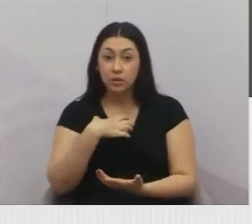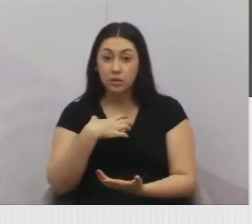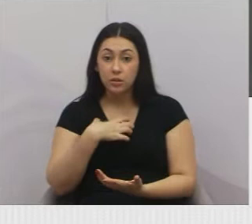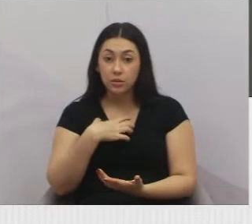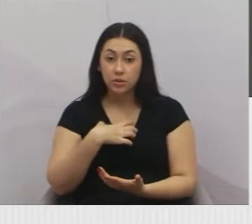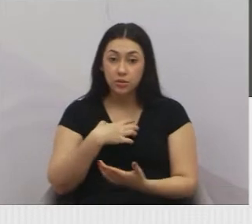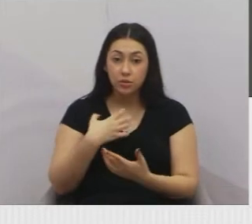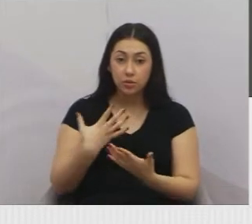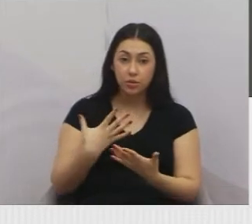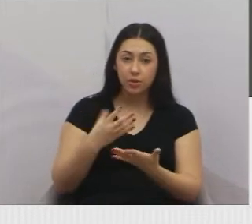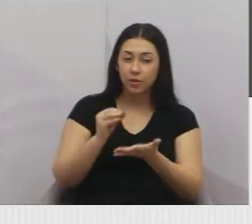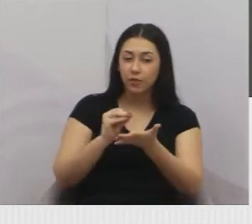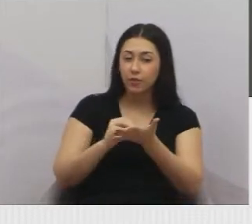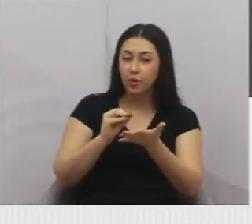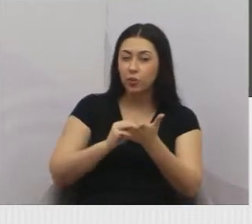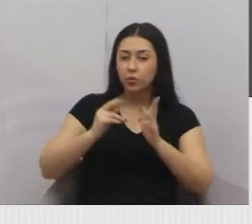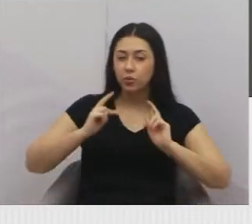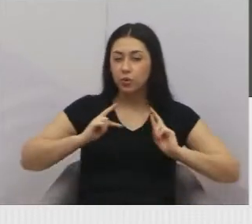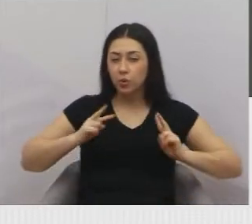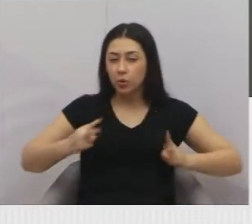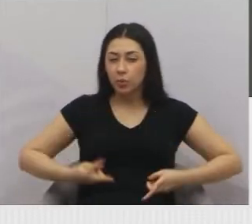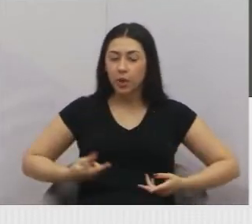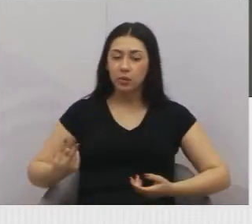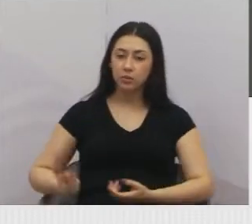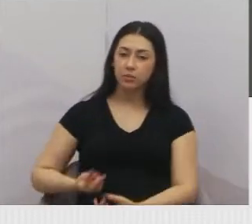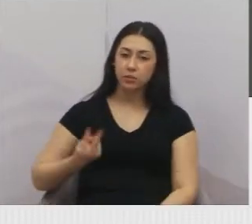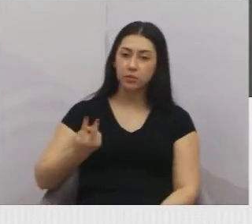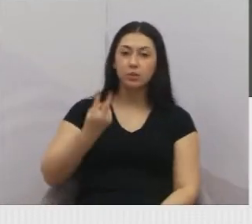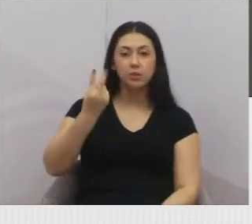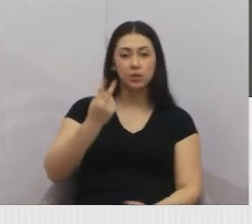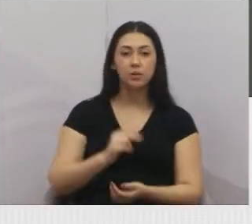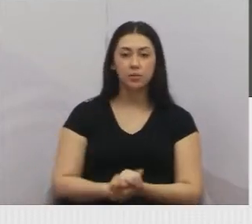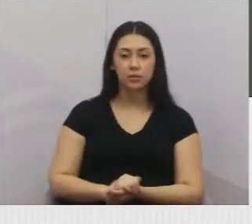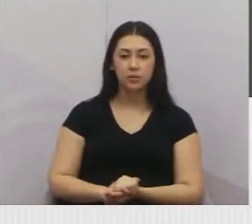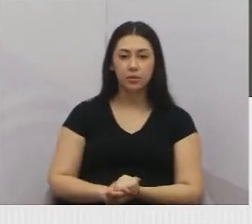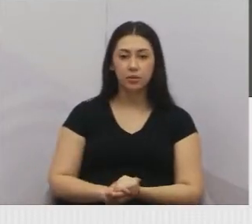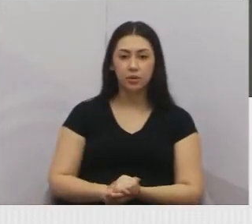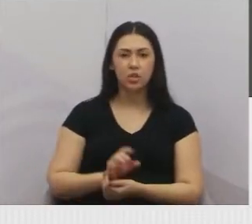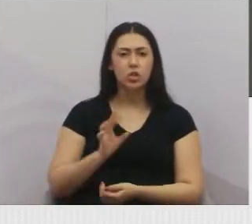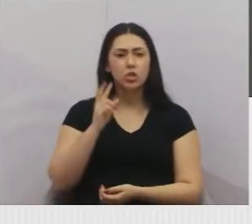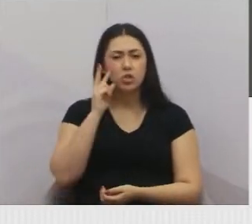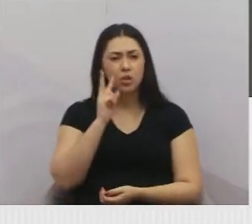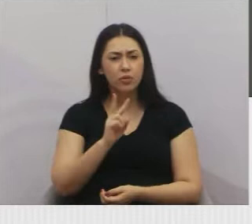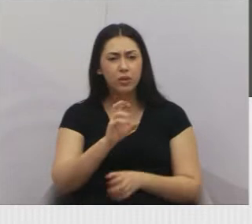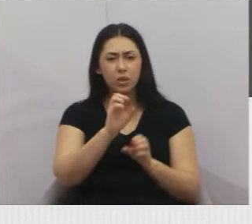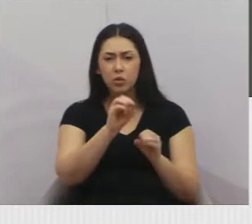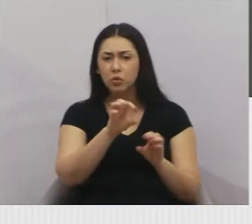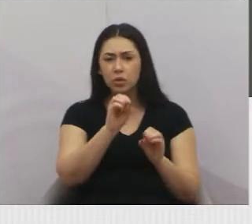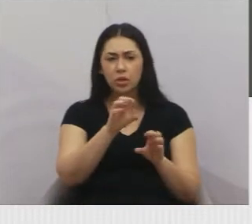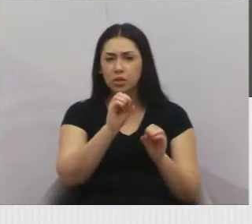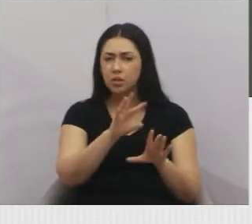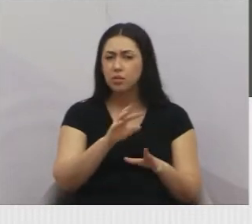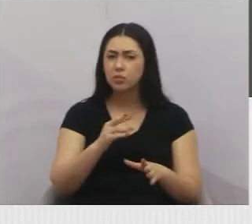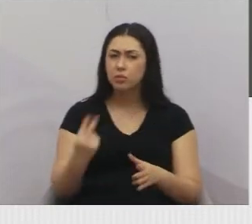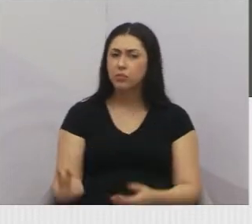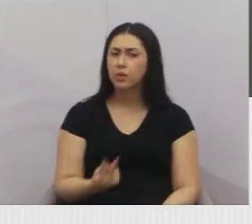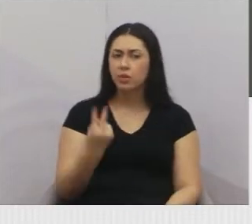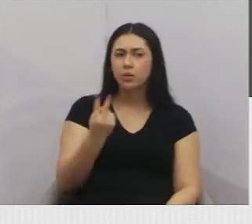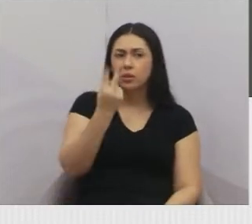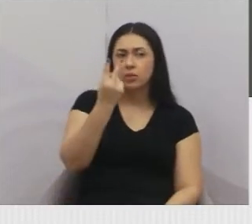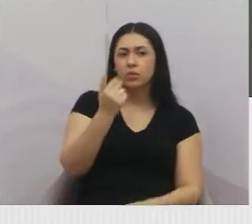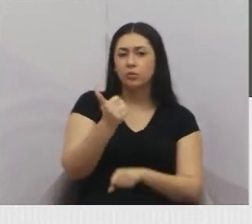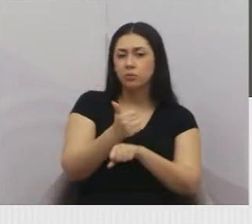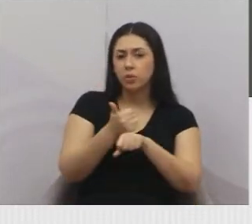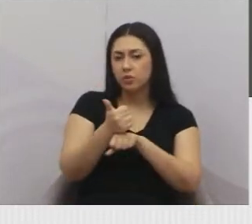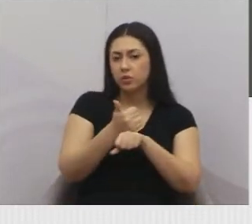pouquinho mais do lado humano, da valorização humana. Eu só vejo, só vi na educação valorização dos